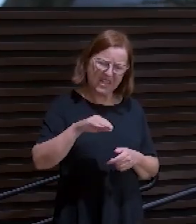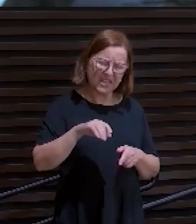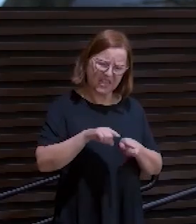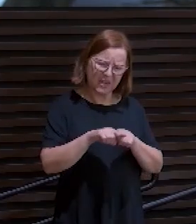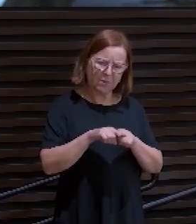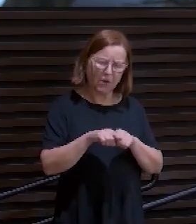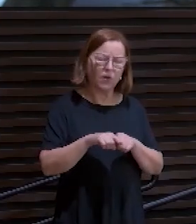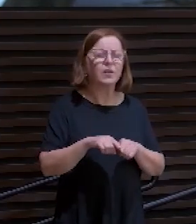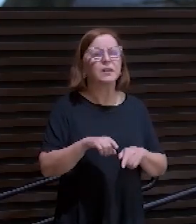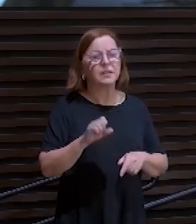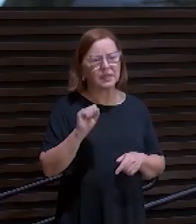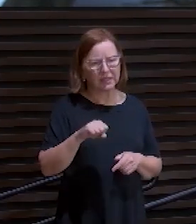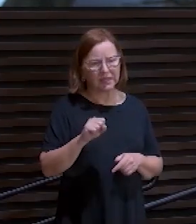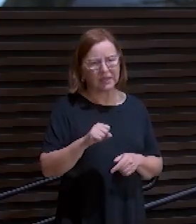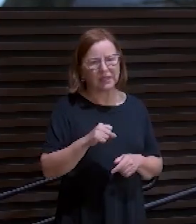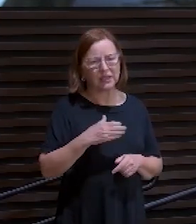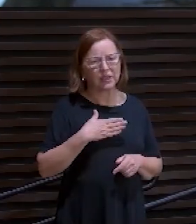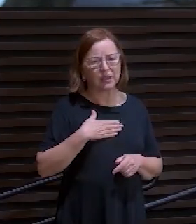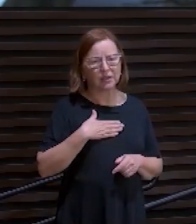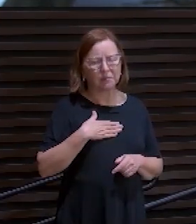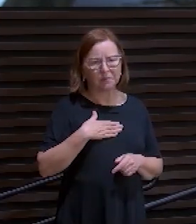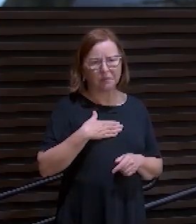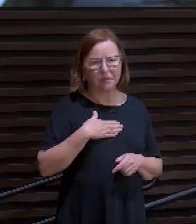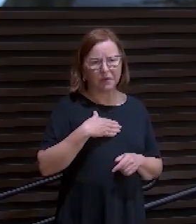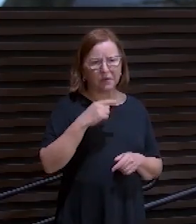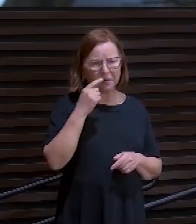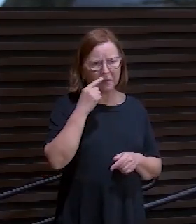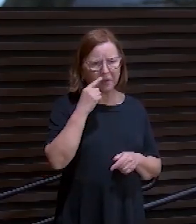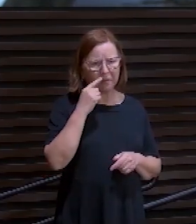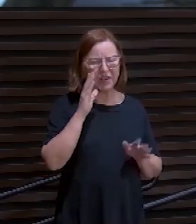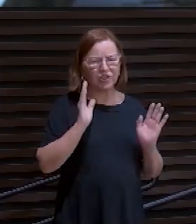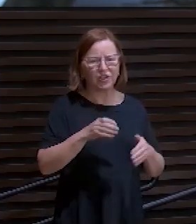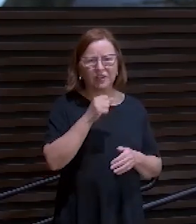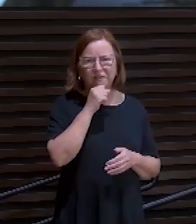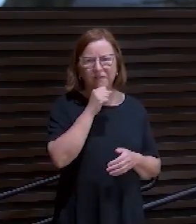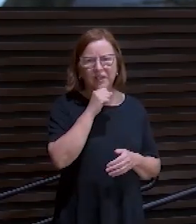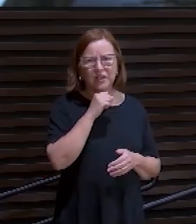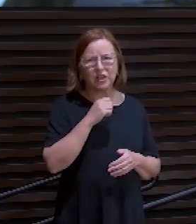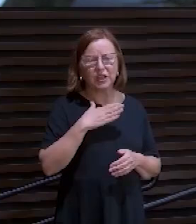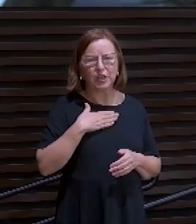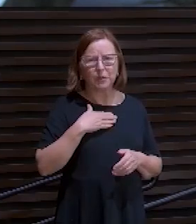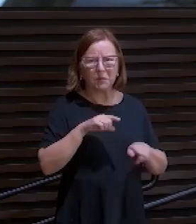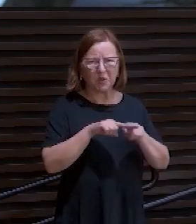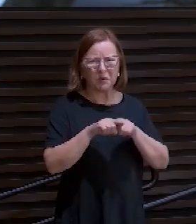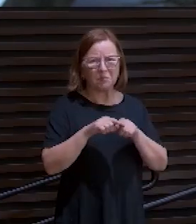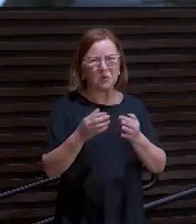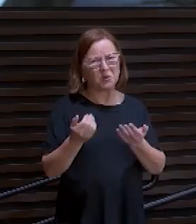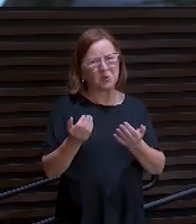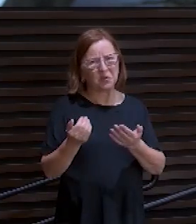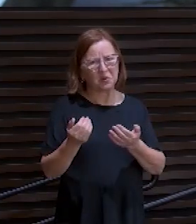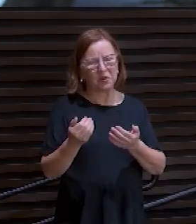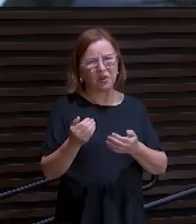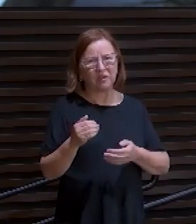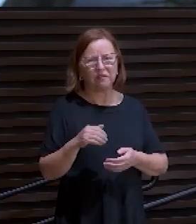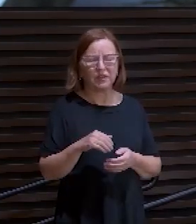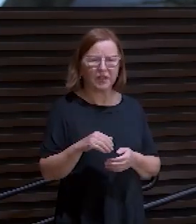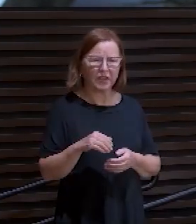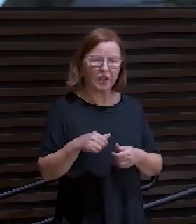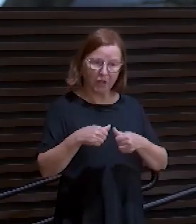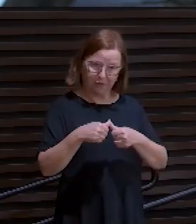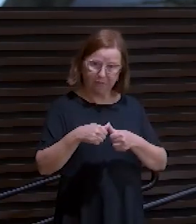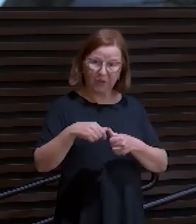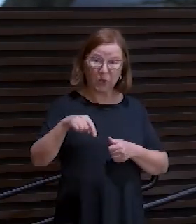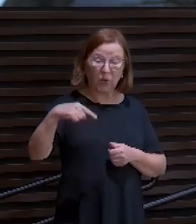já velho e um filho da sua velhice, o mais novo cujo irmão é morto, e só ele ficou de sua mãe, e seu pai o ama.